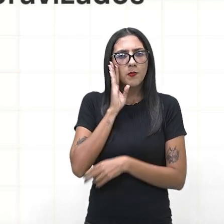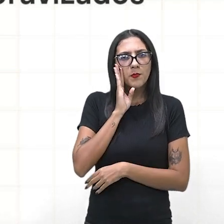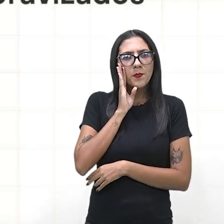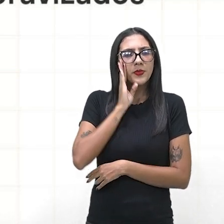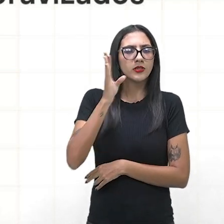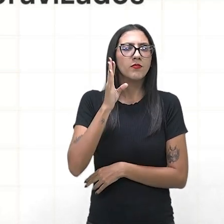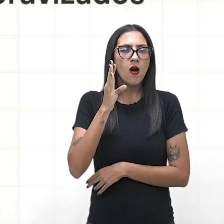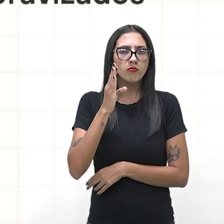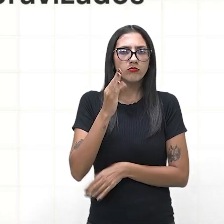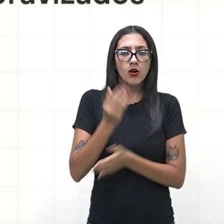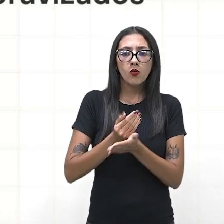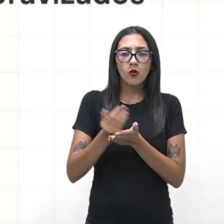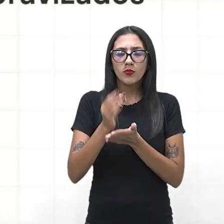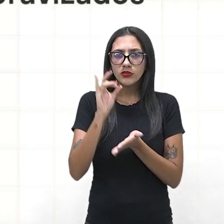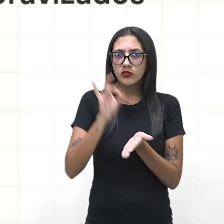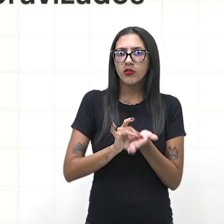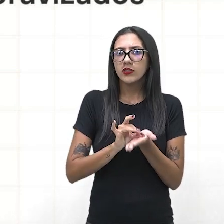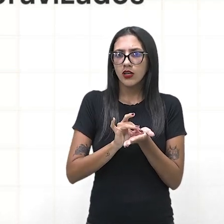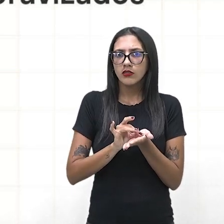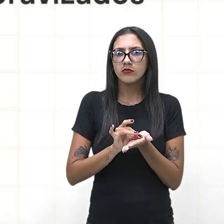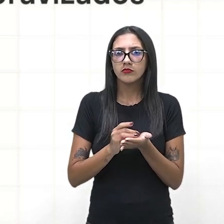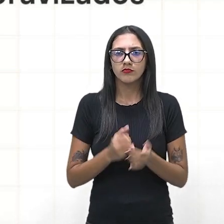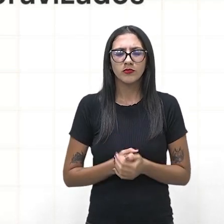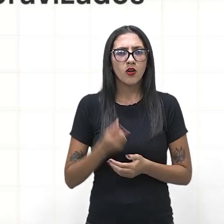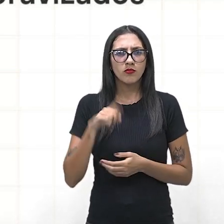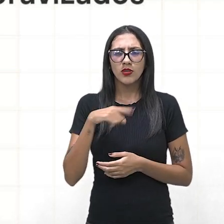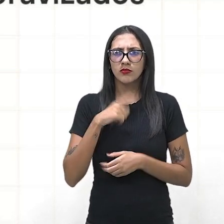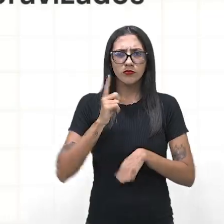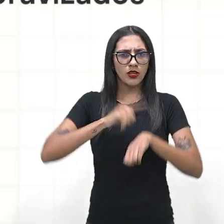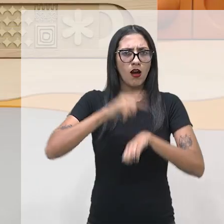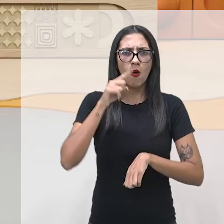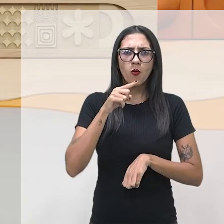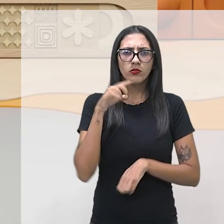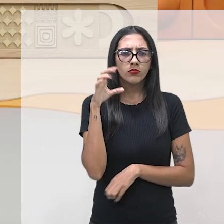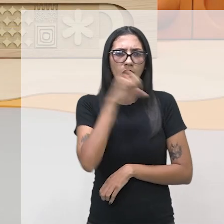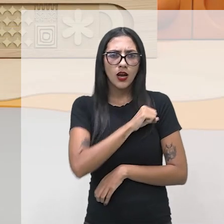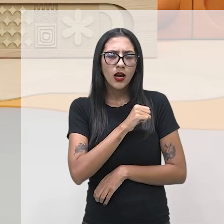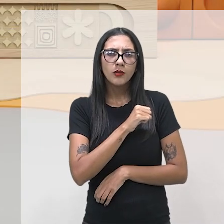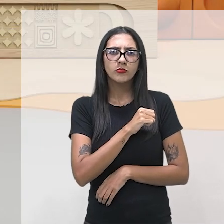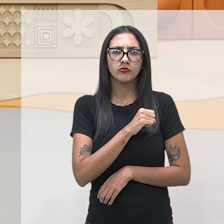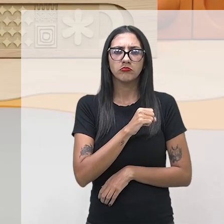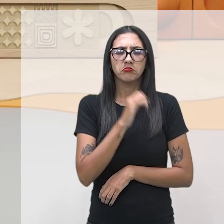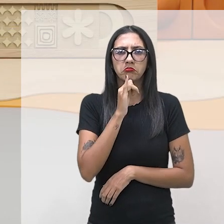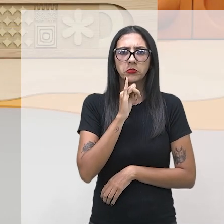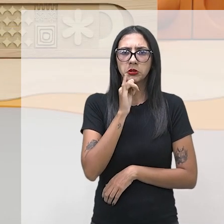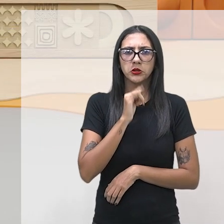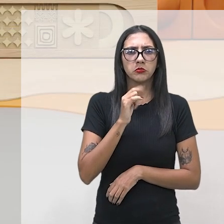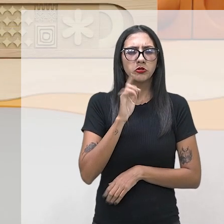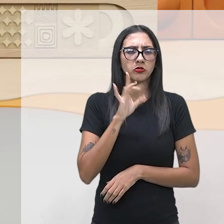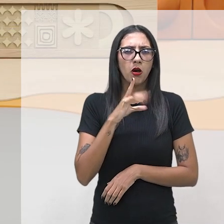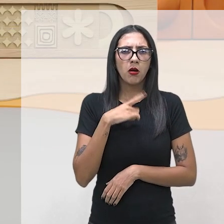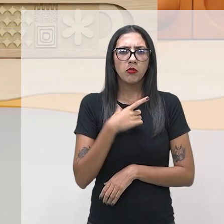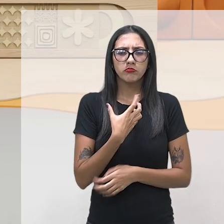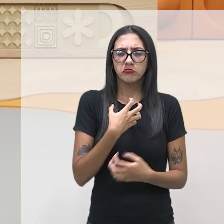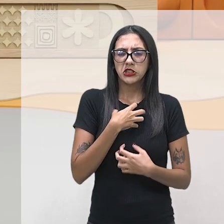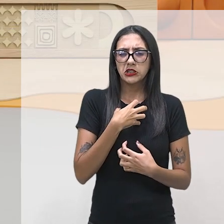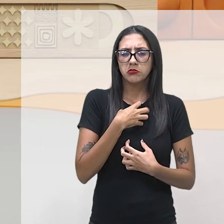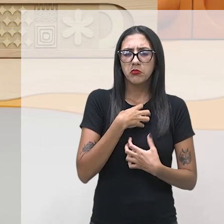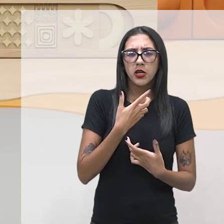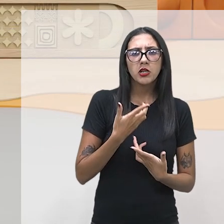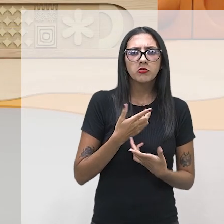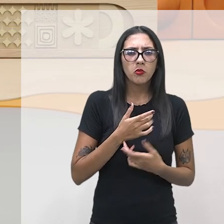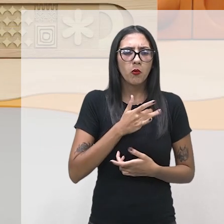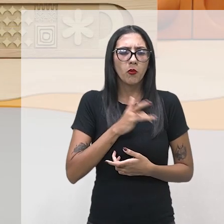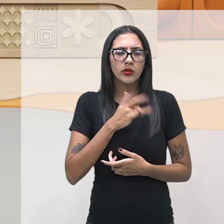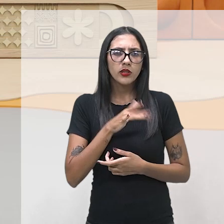a abolição da escravidão. Foi algo do dia para a noite, professor? Aconteceu por boa vontade do governo, professor? O